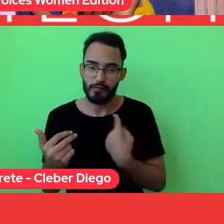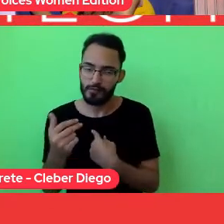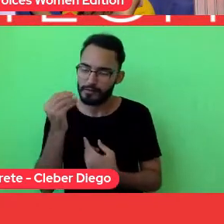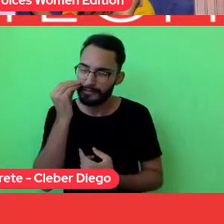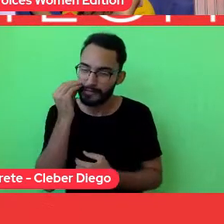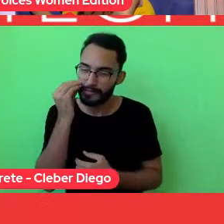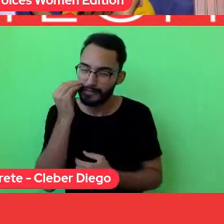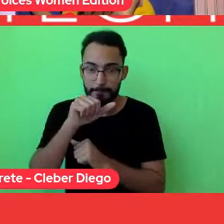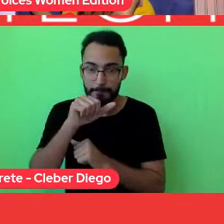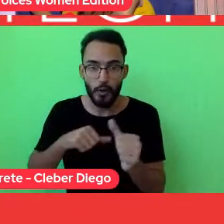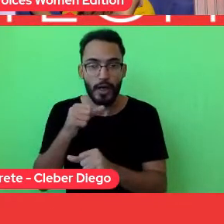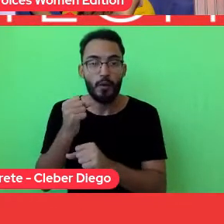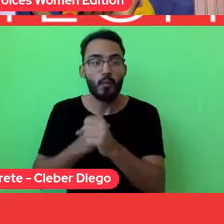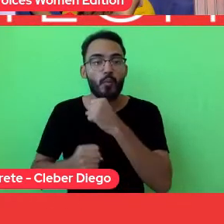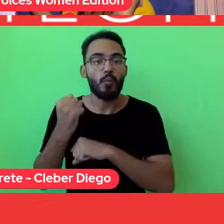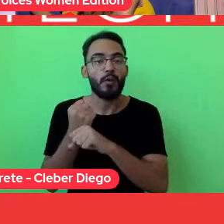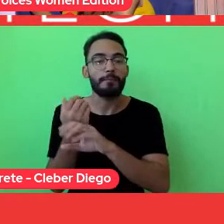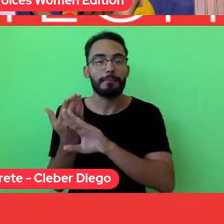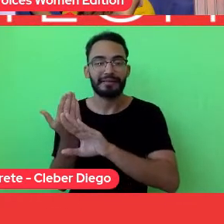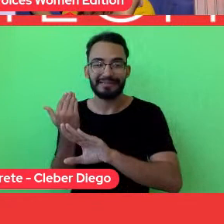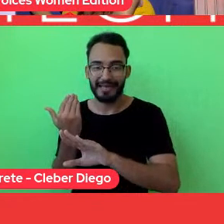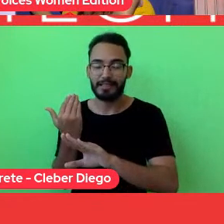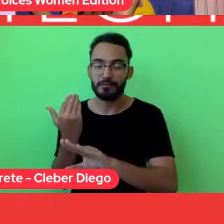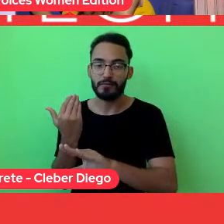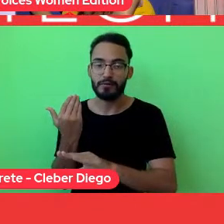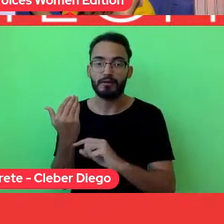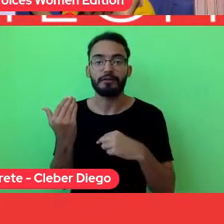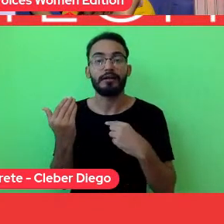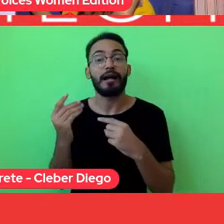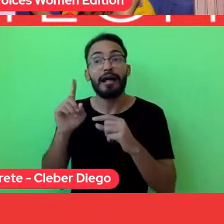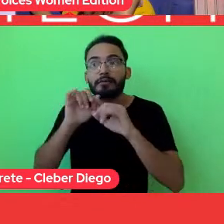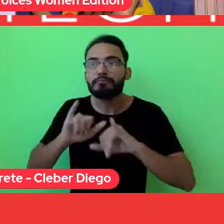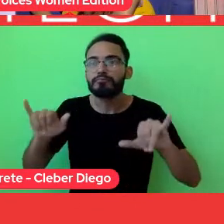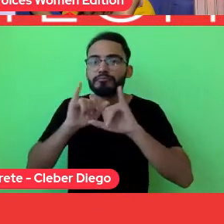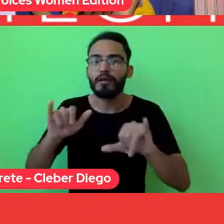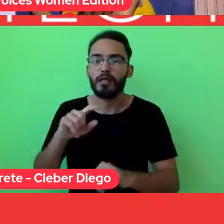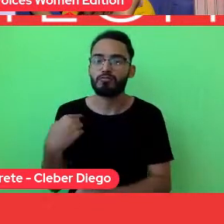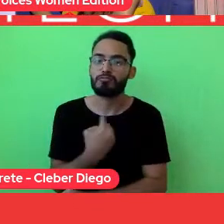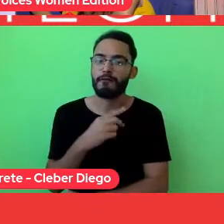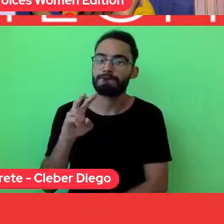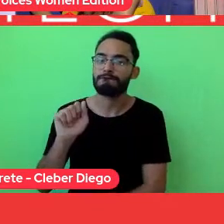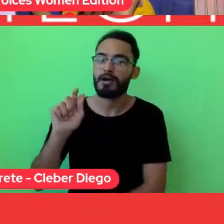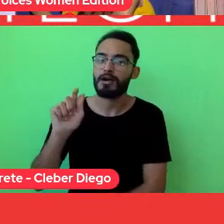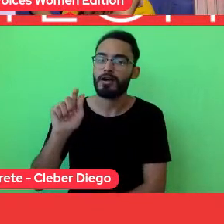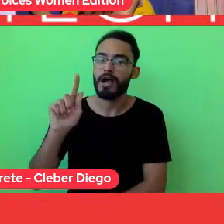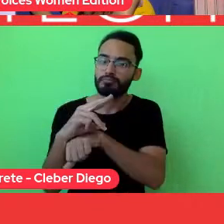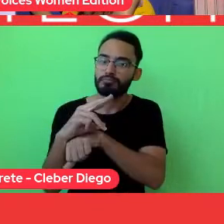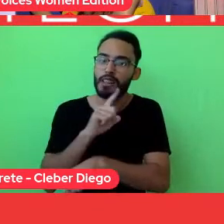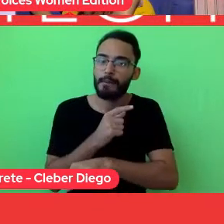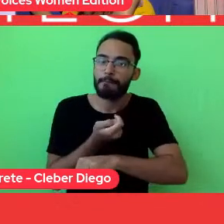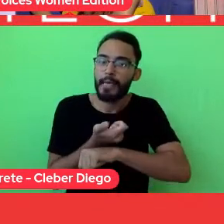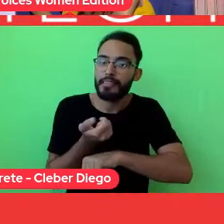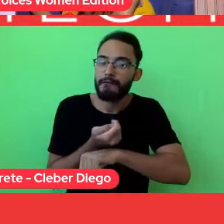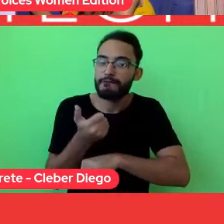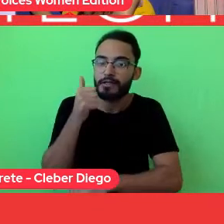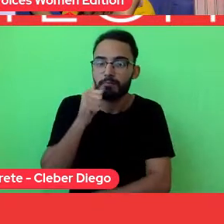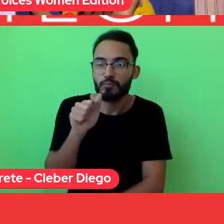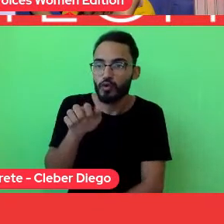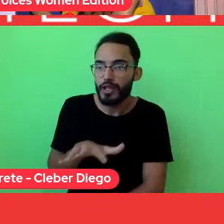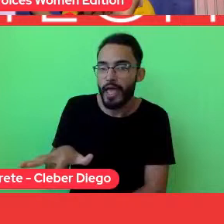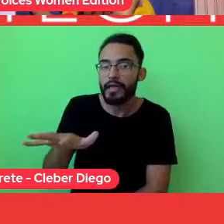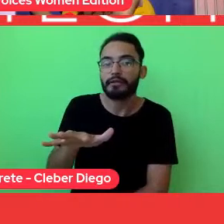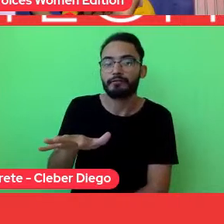a abordagem ano passado foi sobre a divulgação das nossas vagas, enfatizando aí os benefícios que a gente oferece para as mulheres,